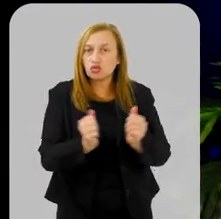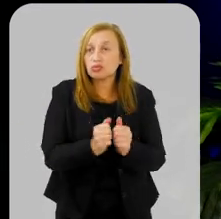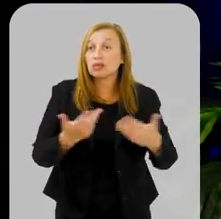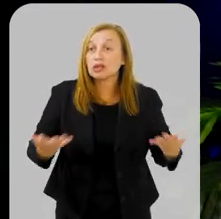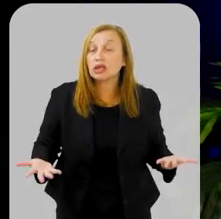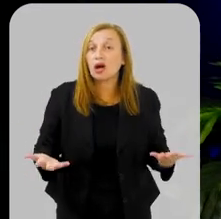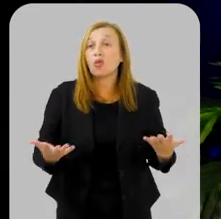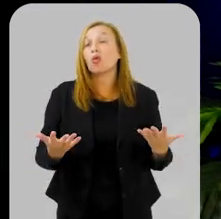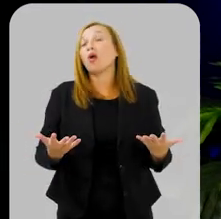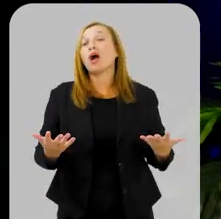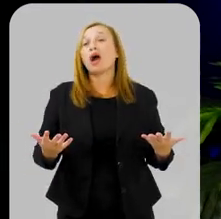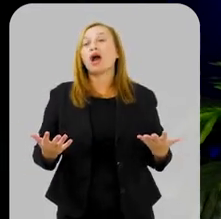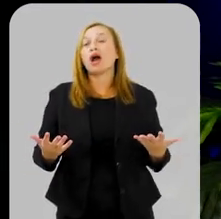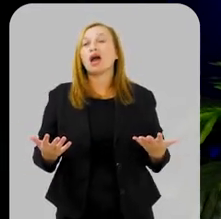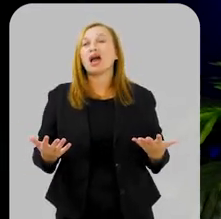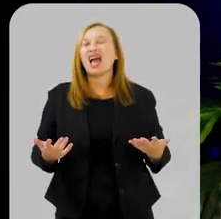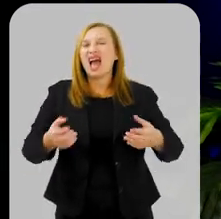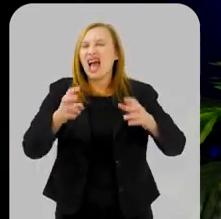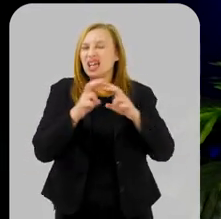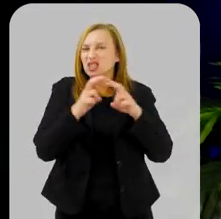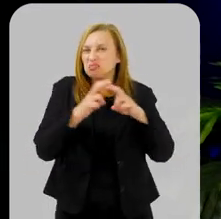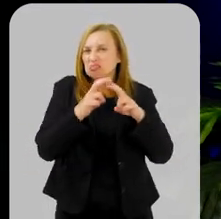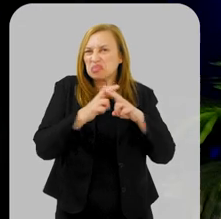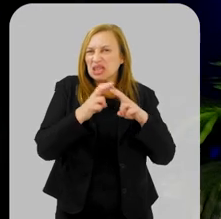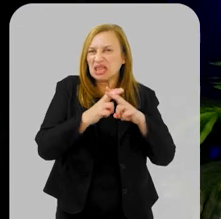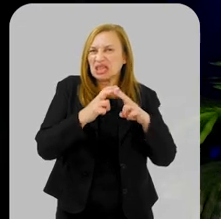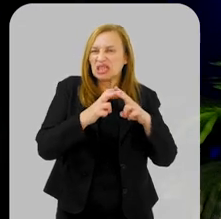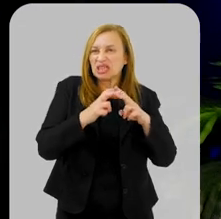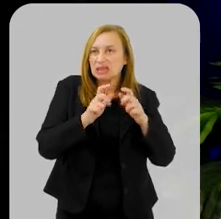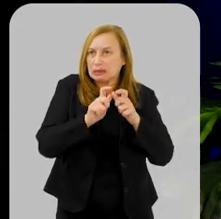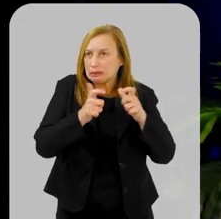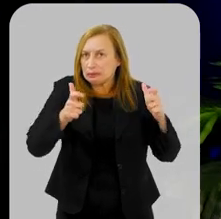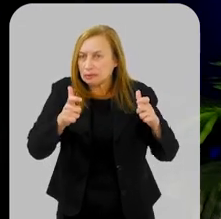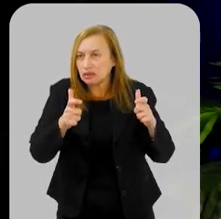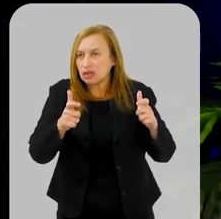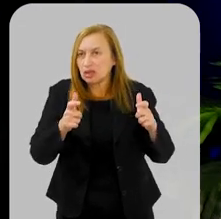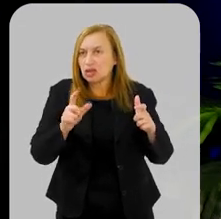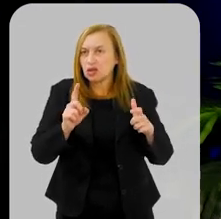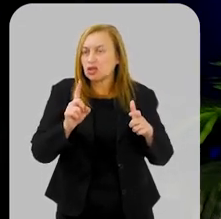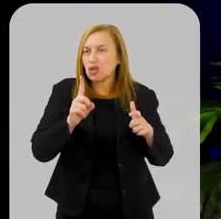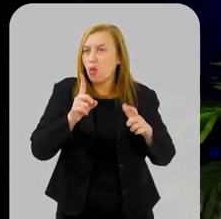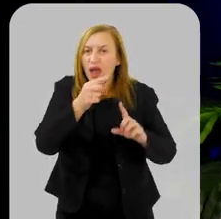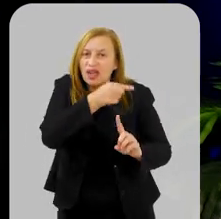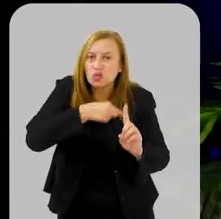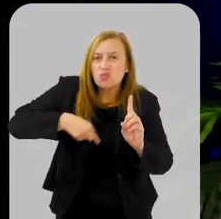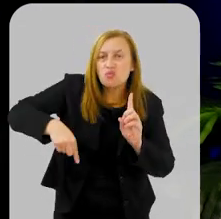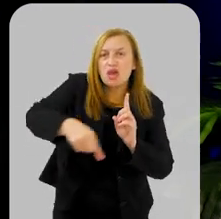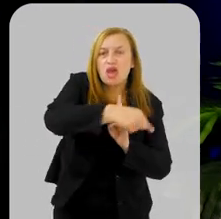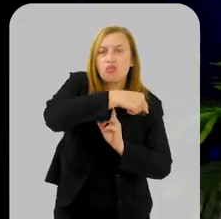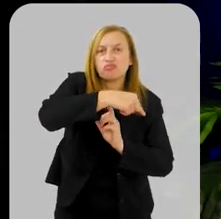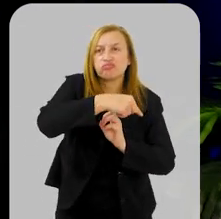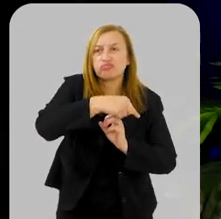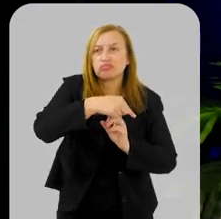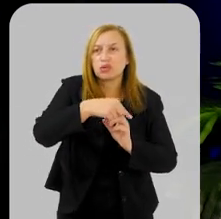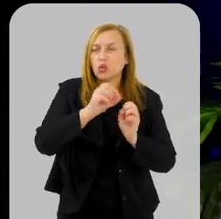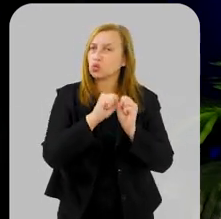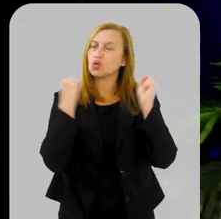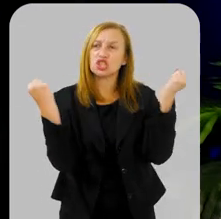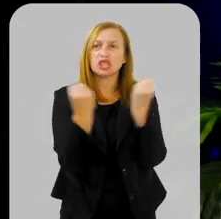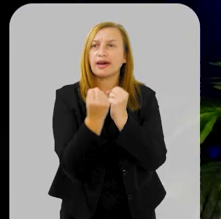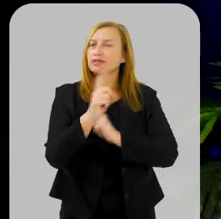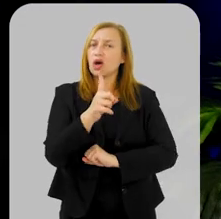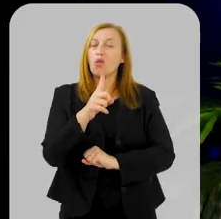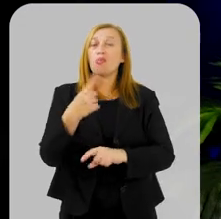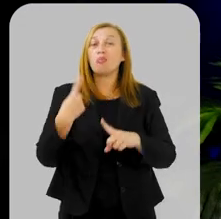Veja o seguinte, então não, a questão não é as brigas maiores, não é no entorno do